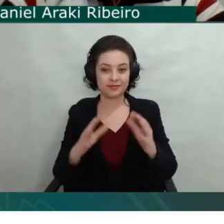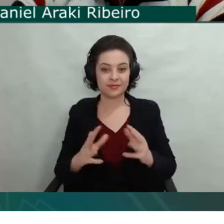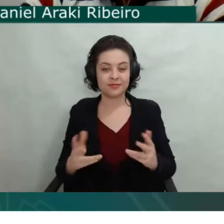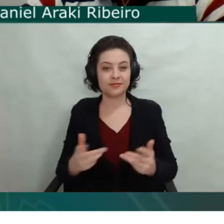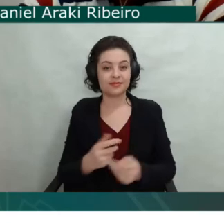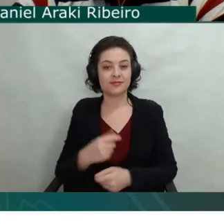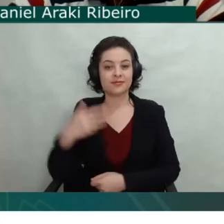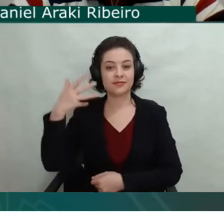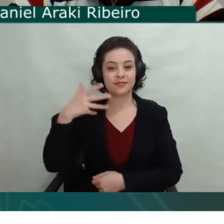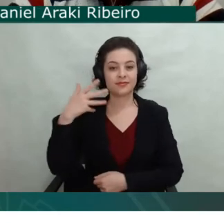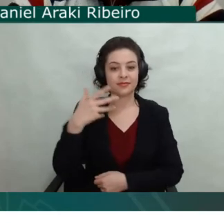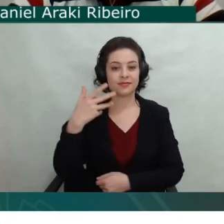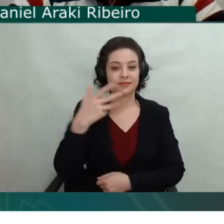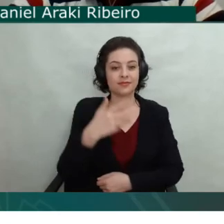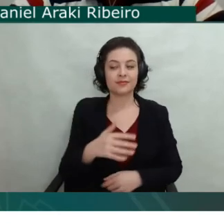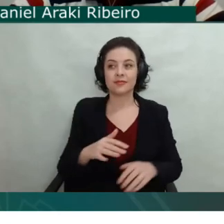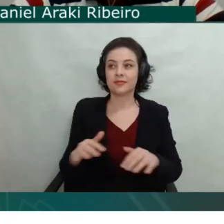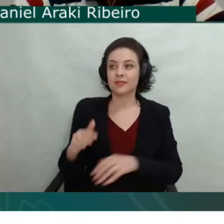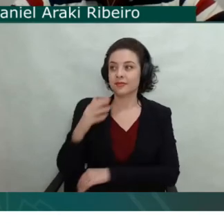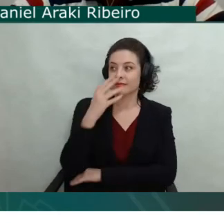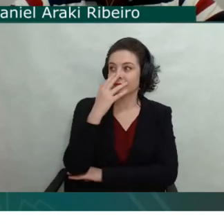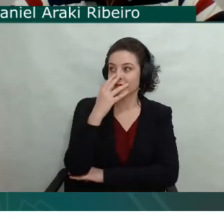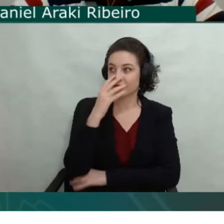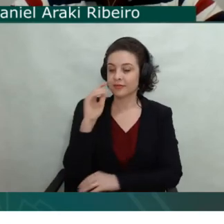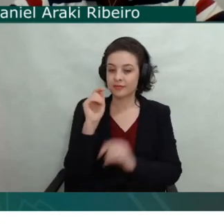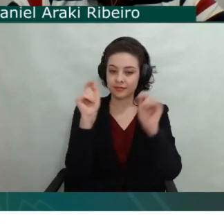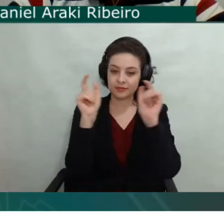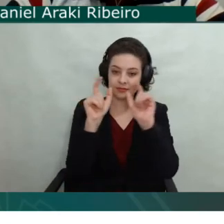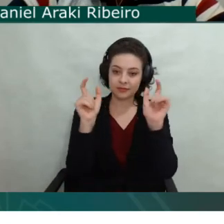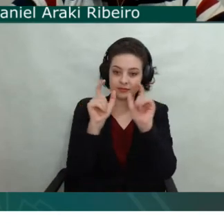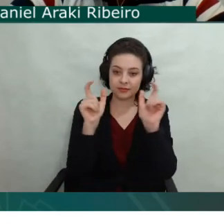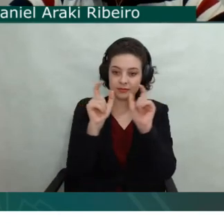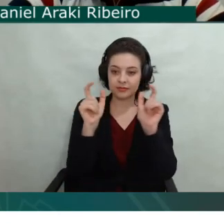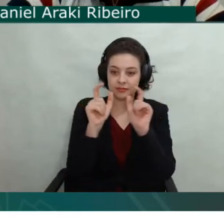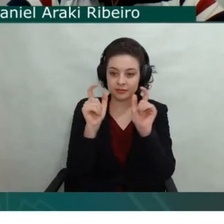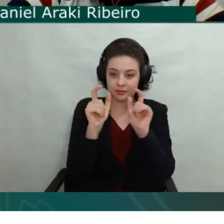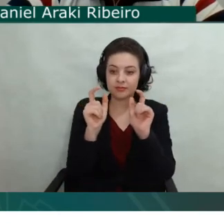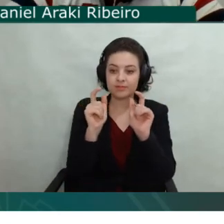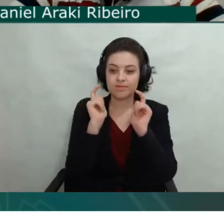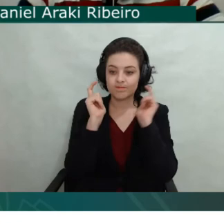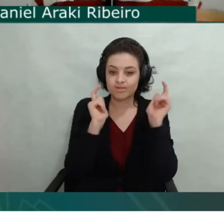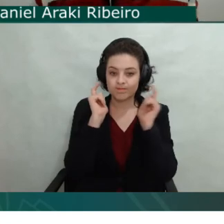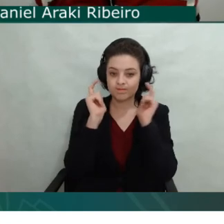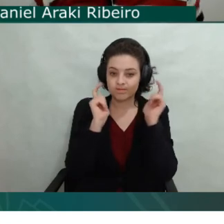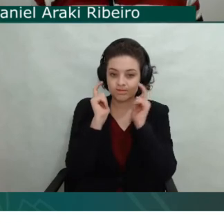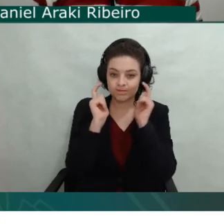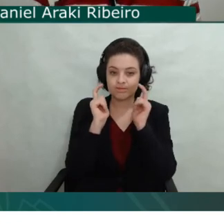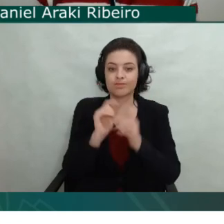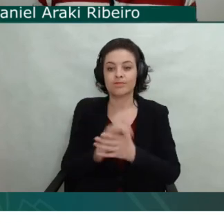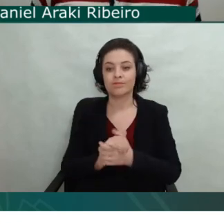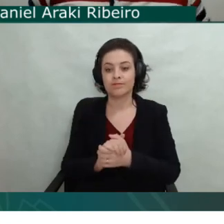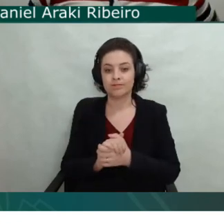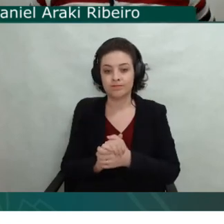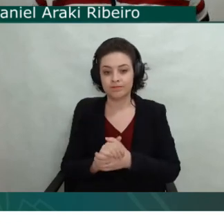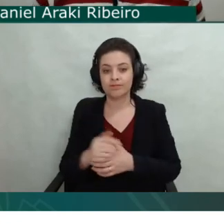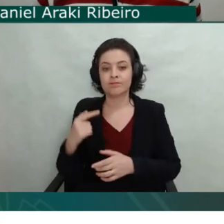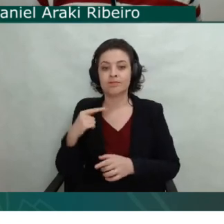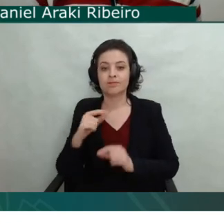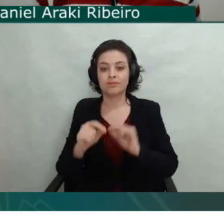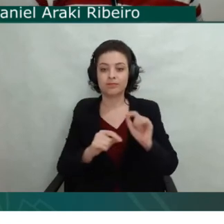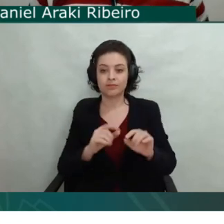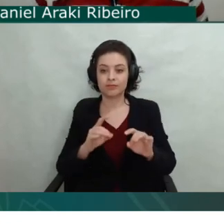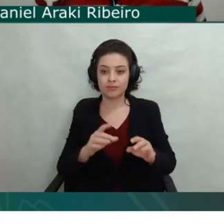deixando todos mais alarmados e preocupados, né? Porque, além de tudo, o robalo ele é consumido. Né? Ontem, no